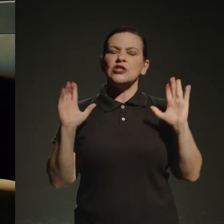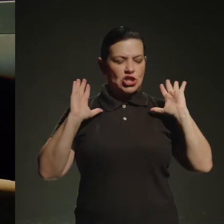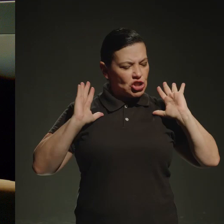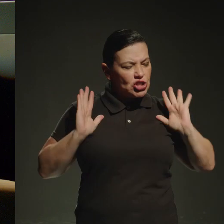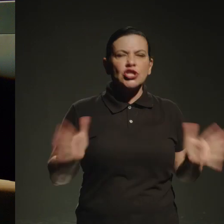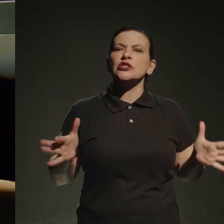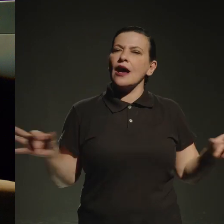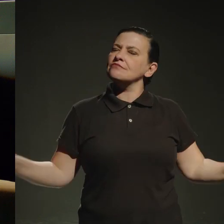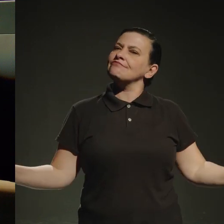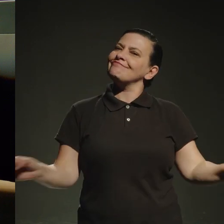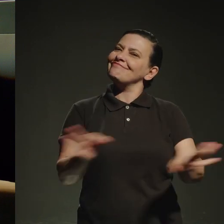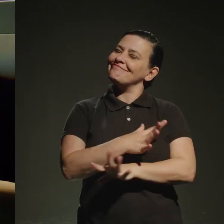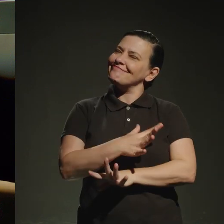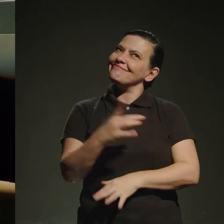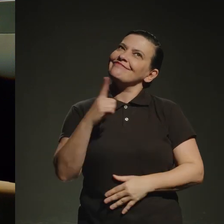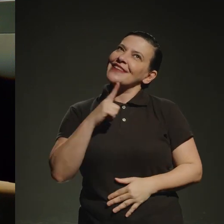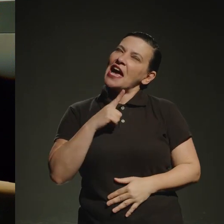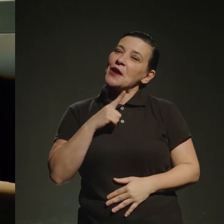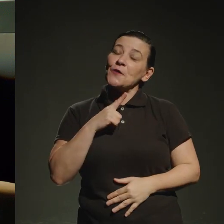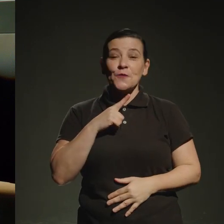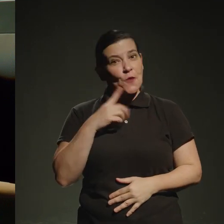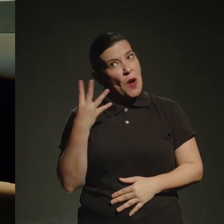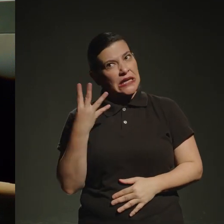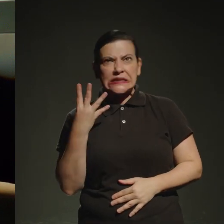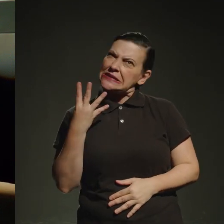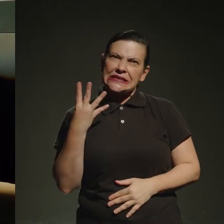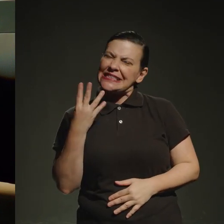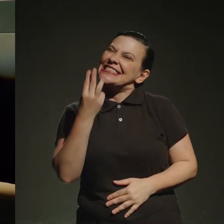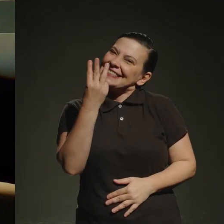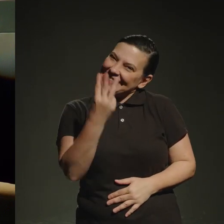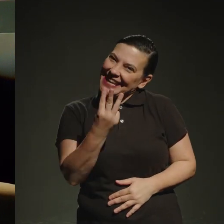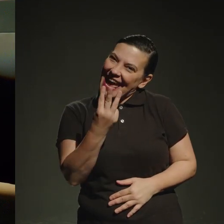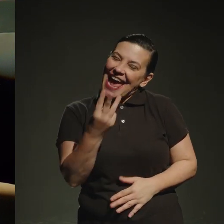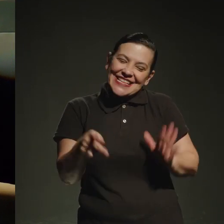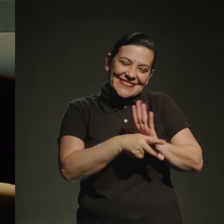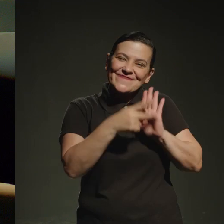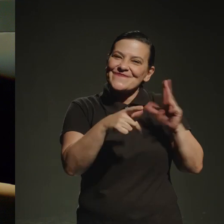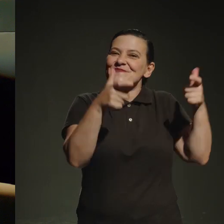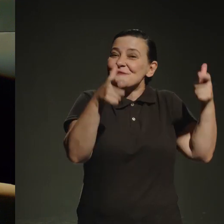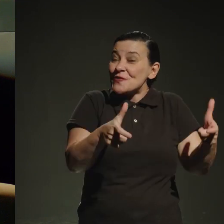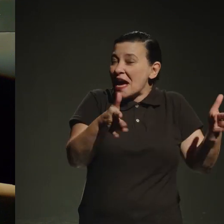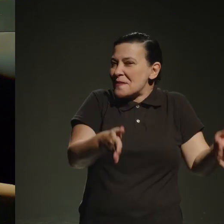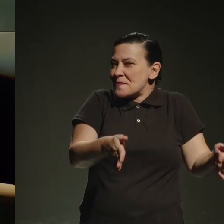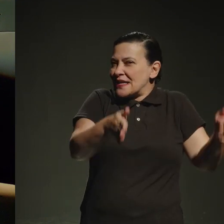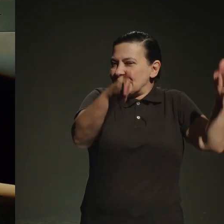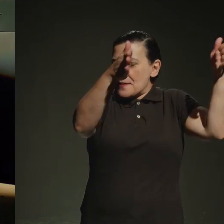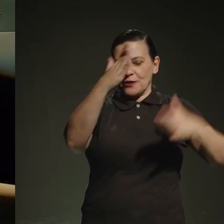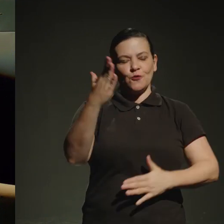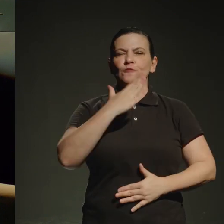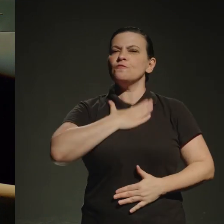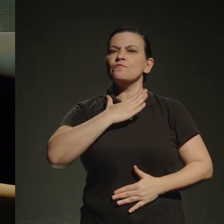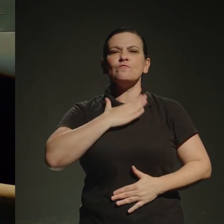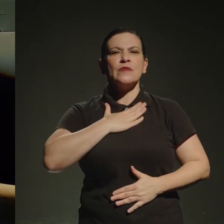daqui. Comida, bebida, remédios, víveres para muitos e muitos anos. E também tenho minhas